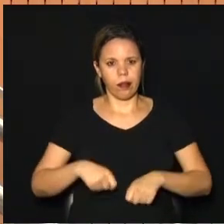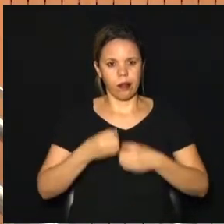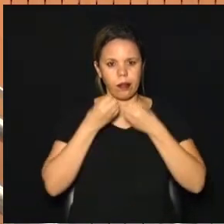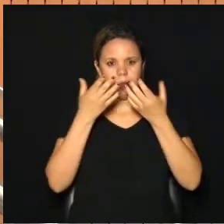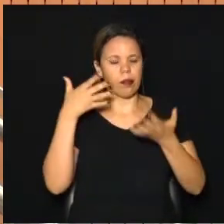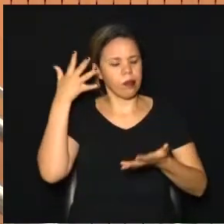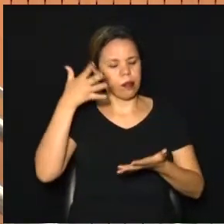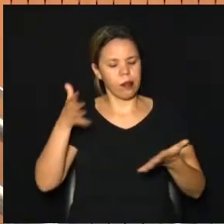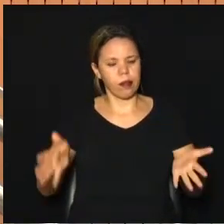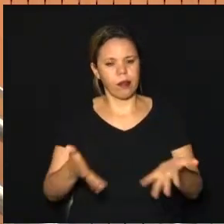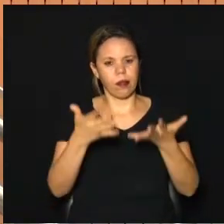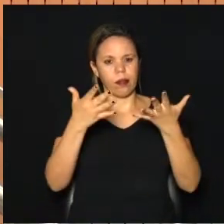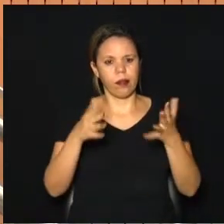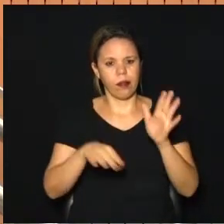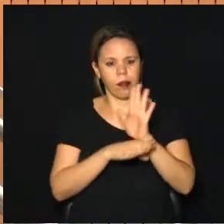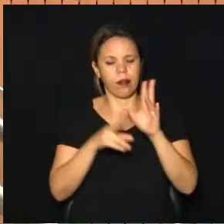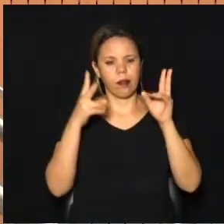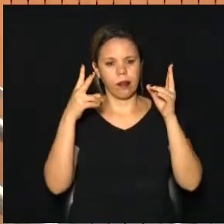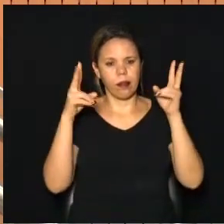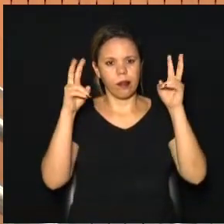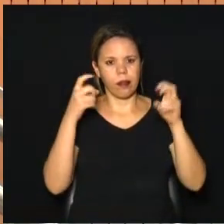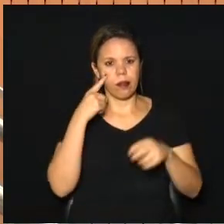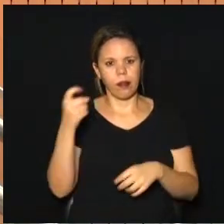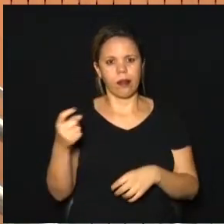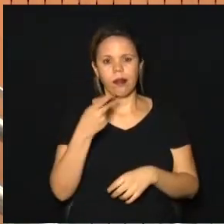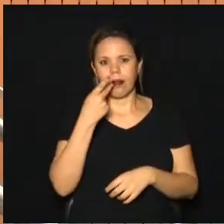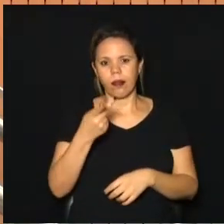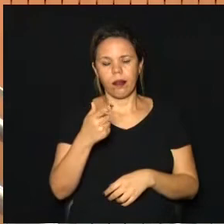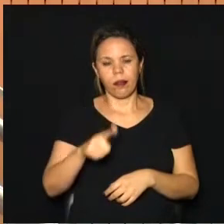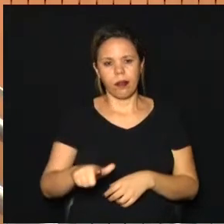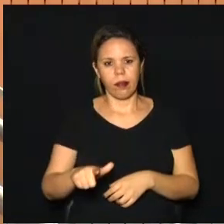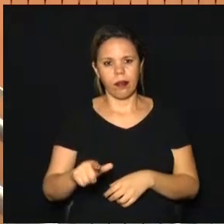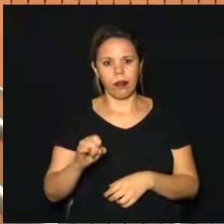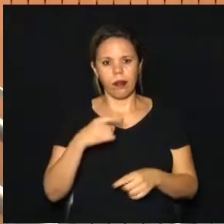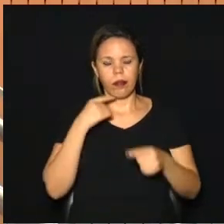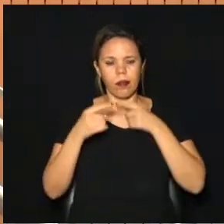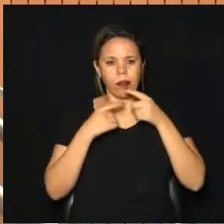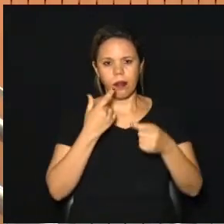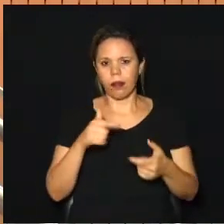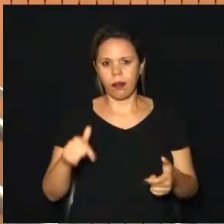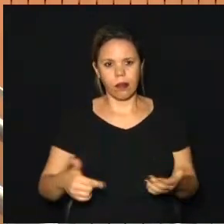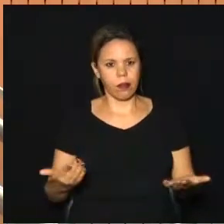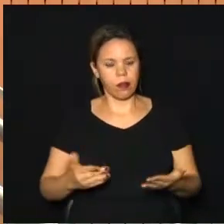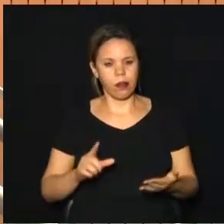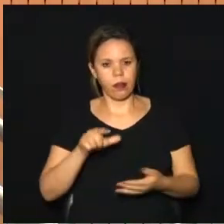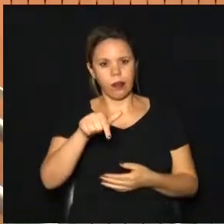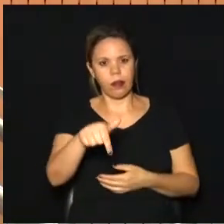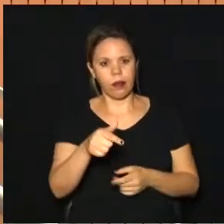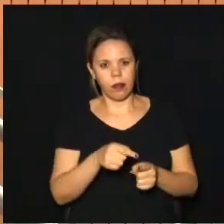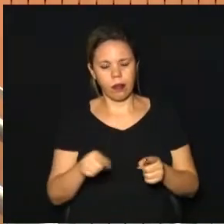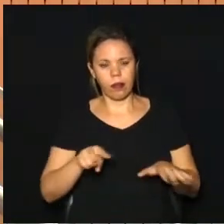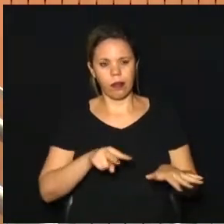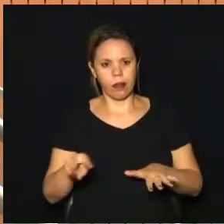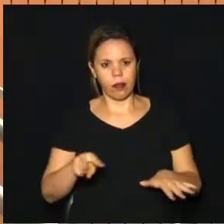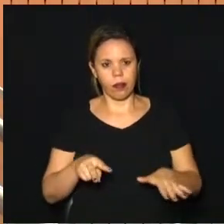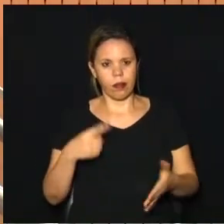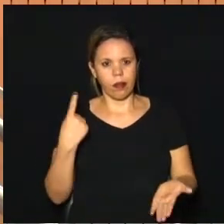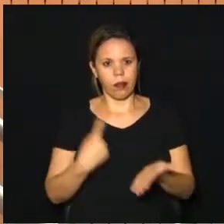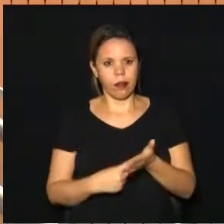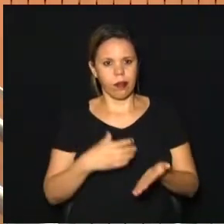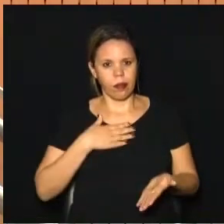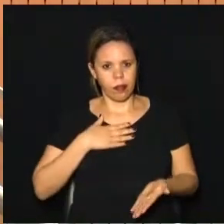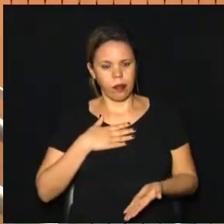poder colaborar com um tema tão interessante. Repito, os questionamentos que eu não responder agora, eu respondo durante a semana, é compromisso